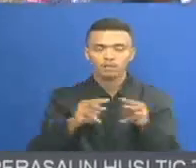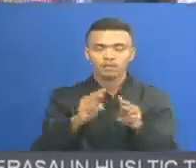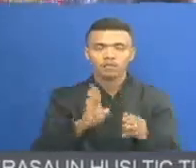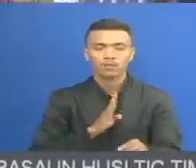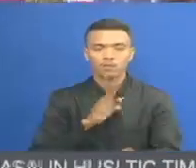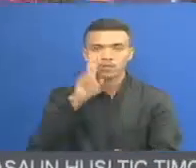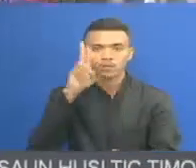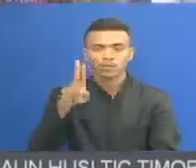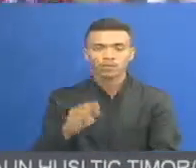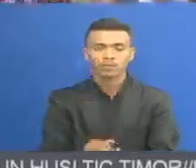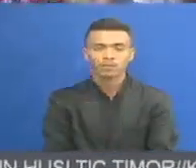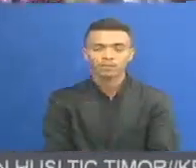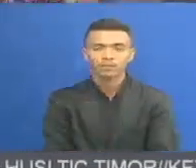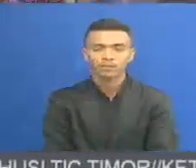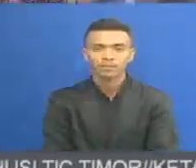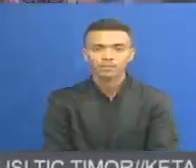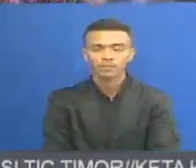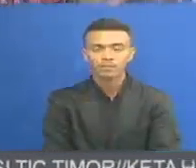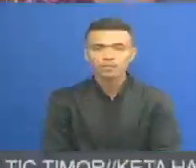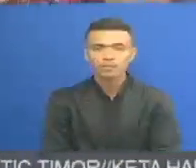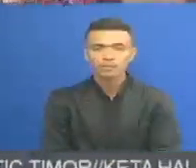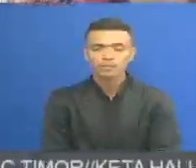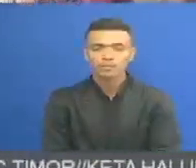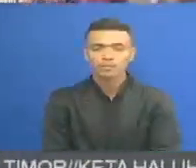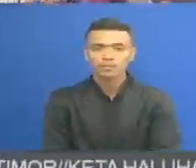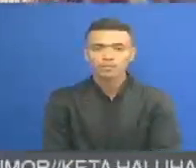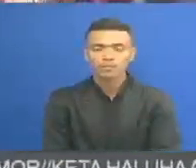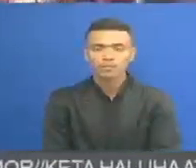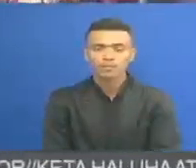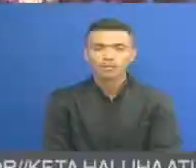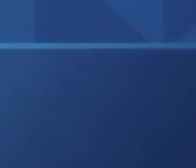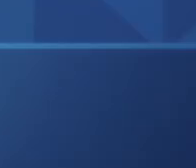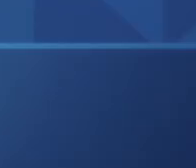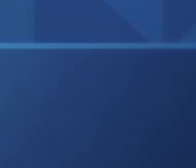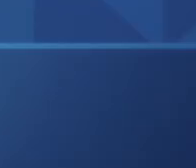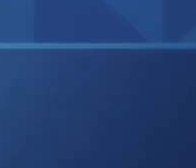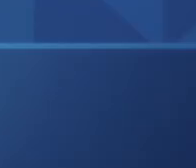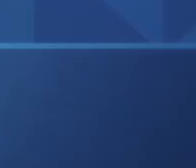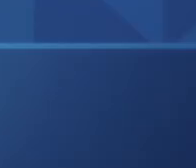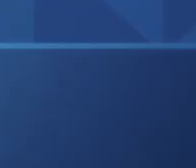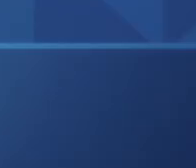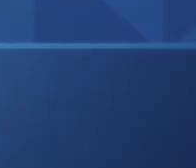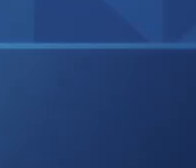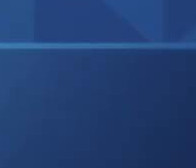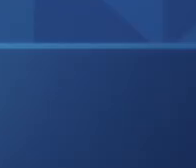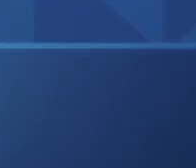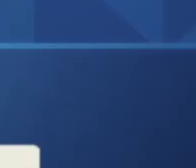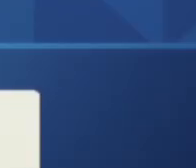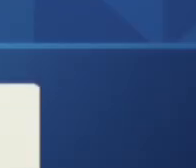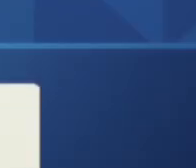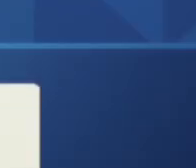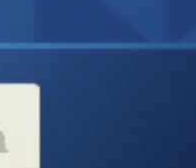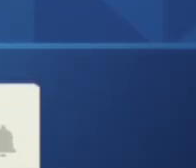Baucau. Juvenal da Silva, Domingos de Deus, ba programa Jornal Eleição. Hai, telespectadores